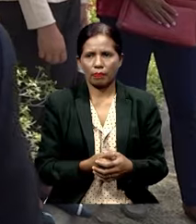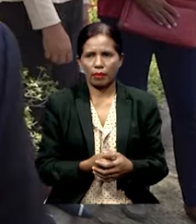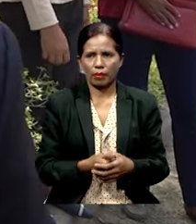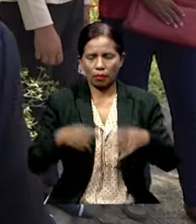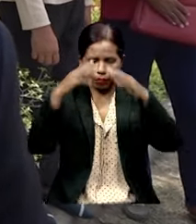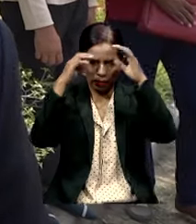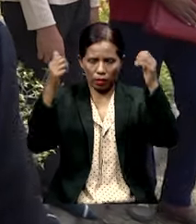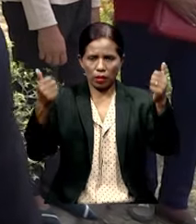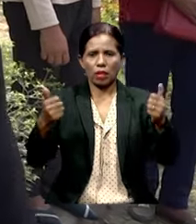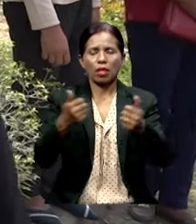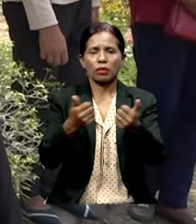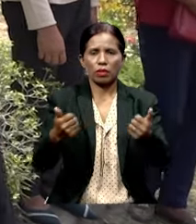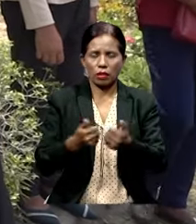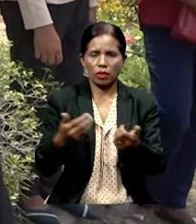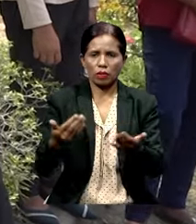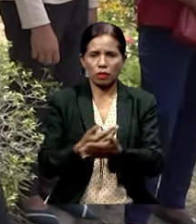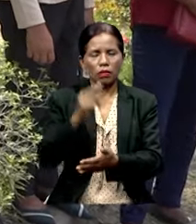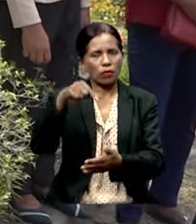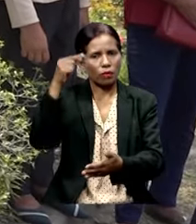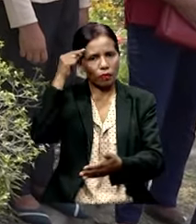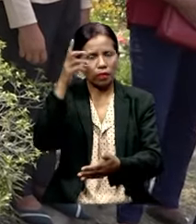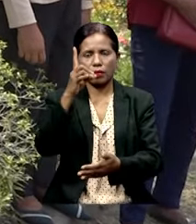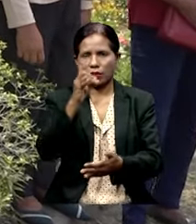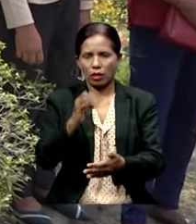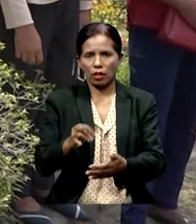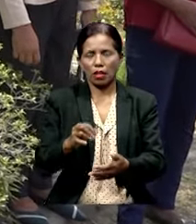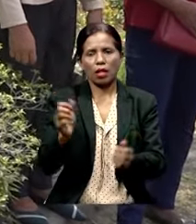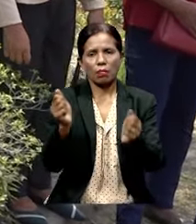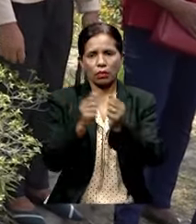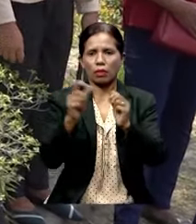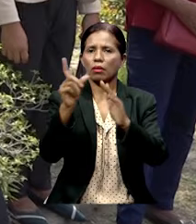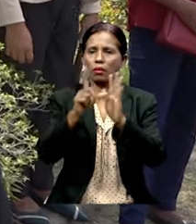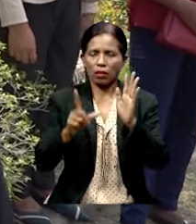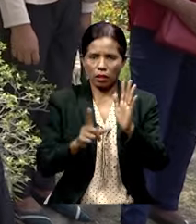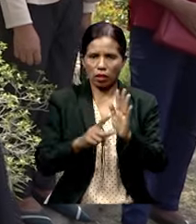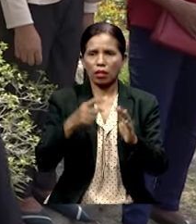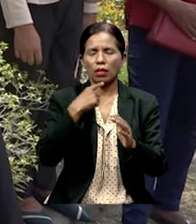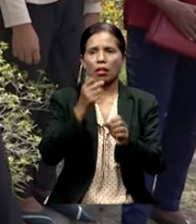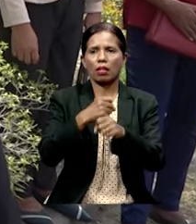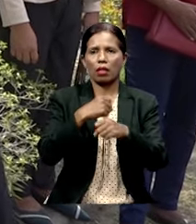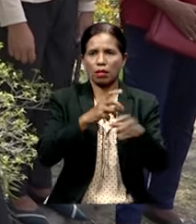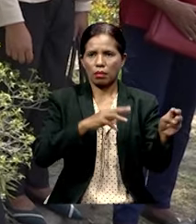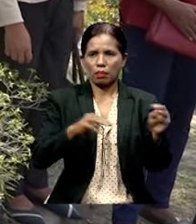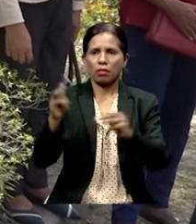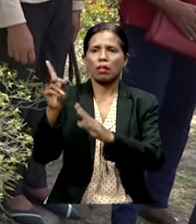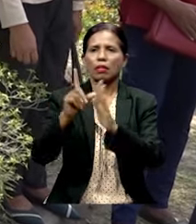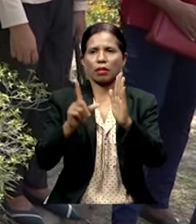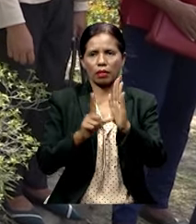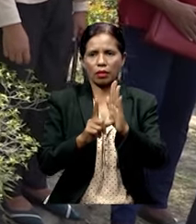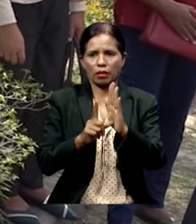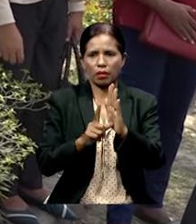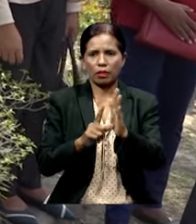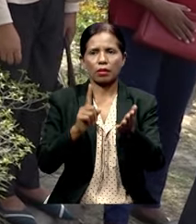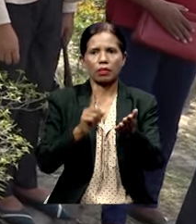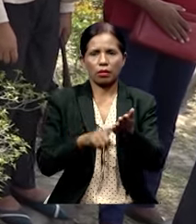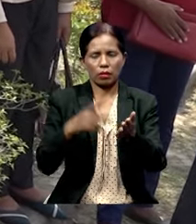presidente autoridade de fong ne beke governo central de acordo ho lei ne beke halo alterasaun destaca ba